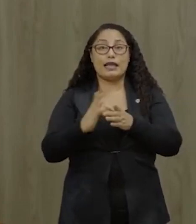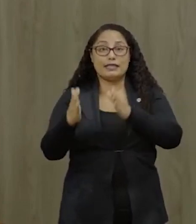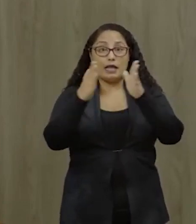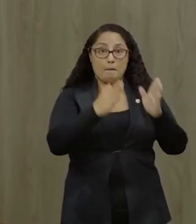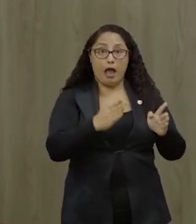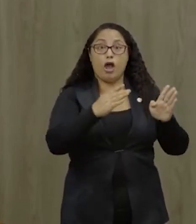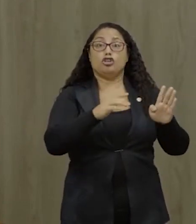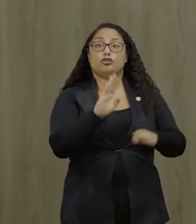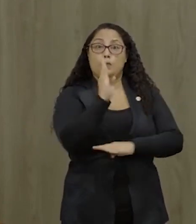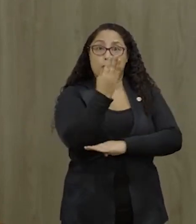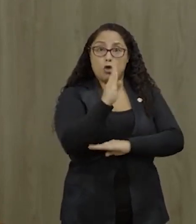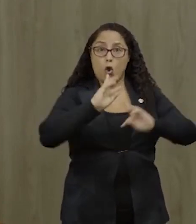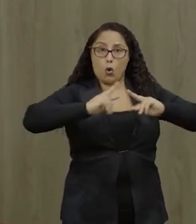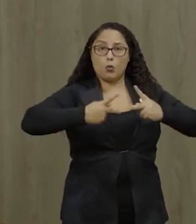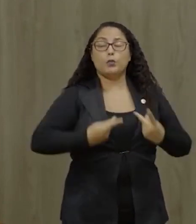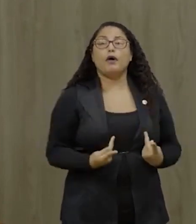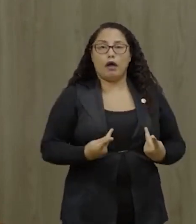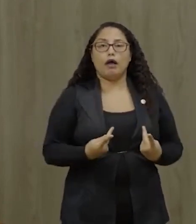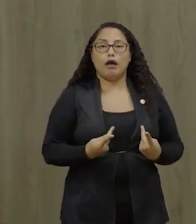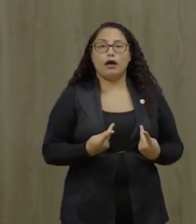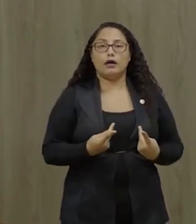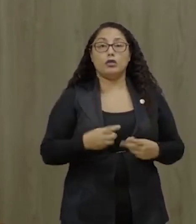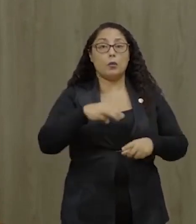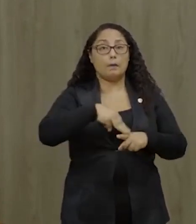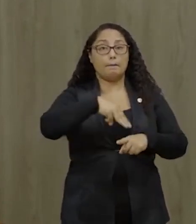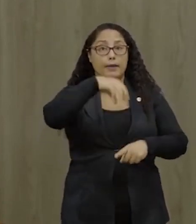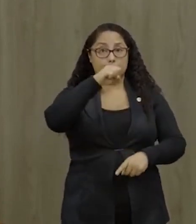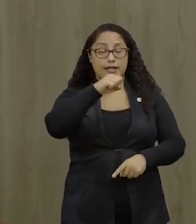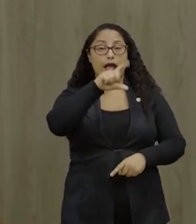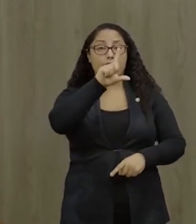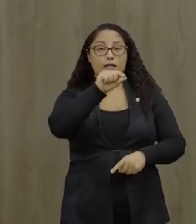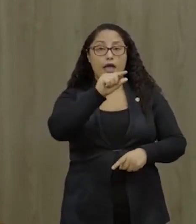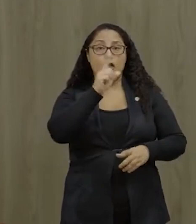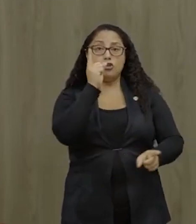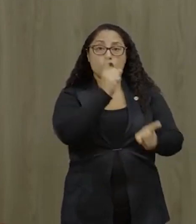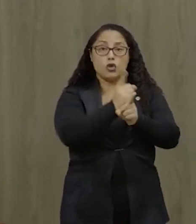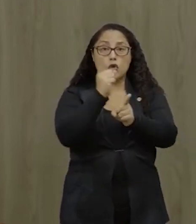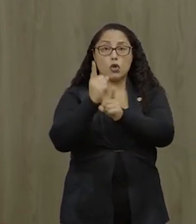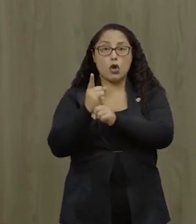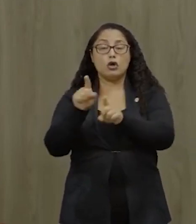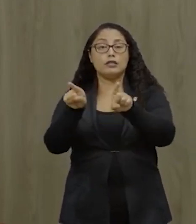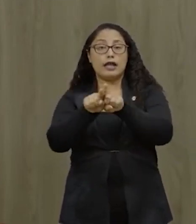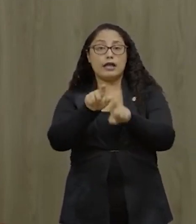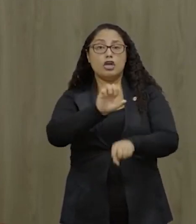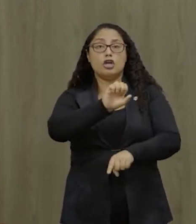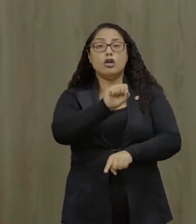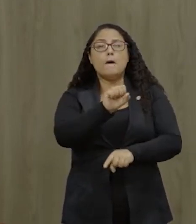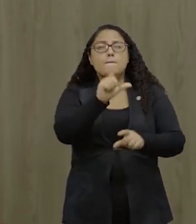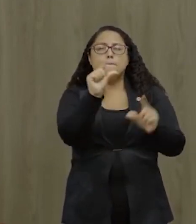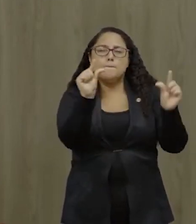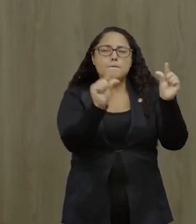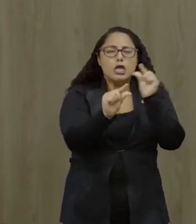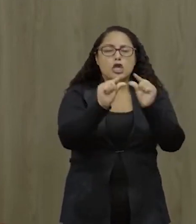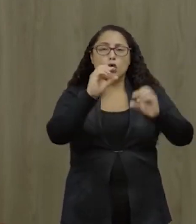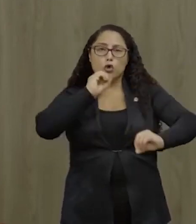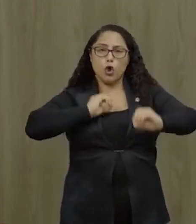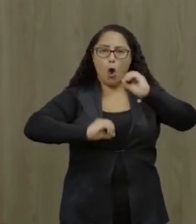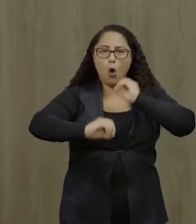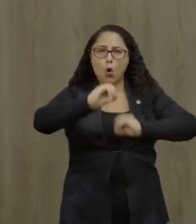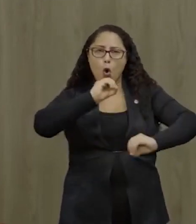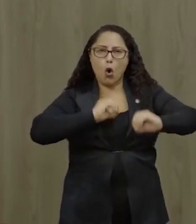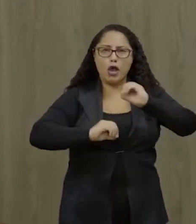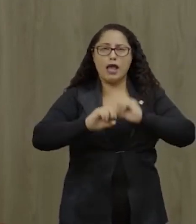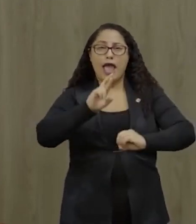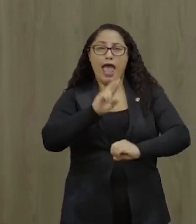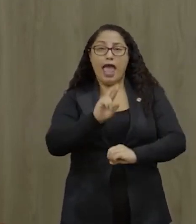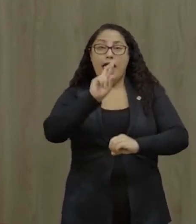parte biológica, essa parte humana. O seu mestrado foi em identificação de SNORNAs, né? Em micro-organismo